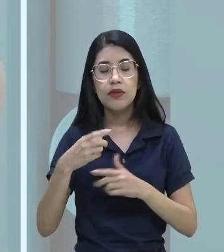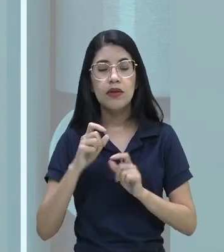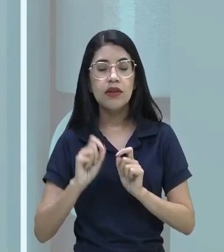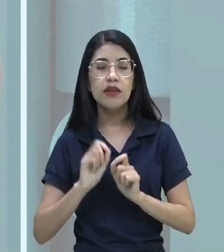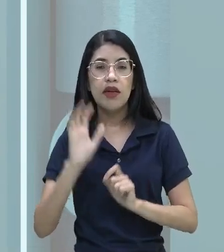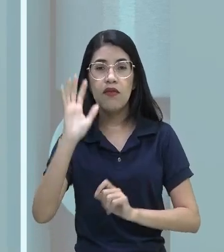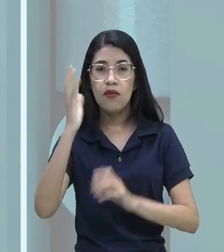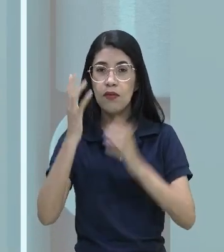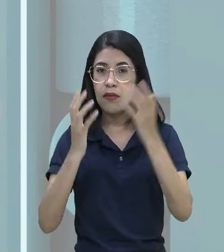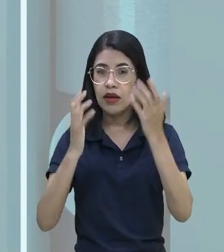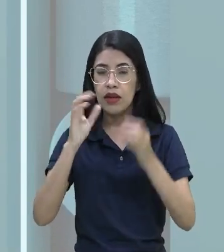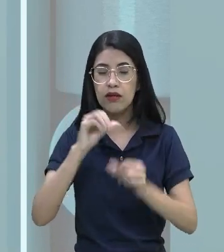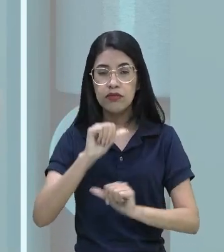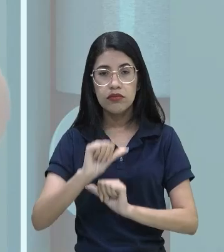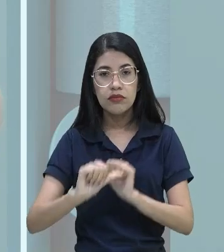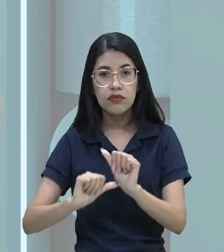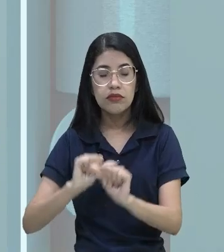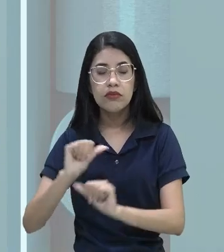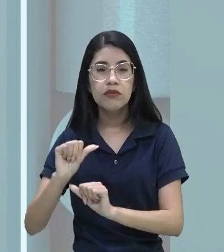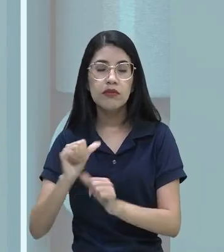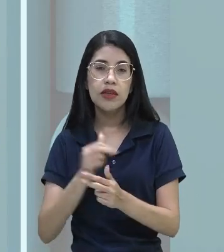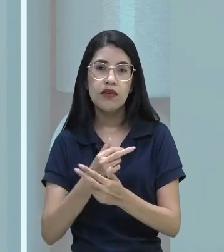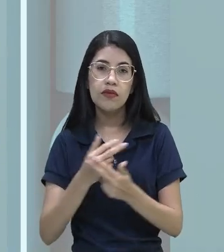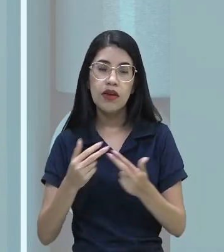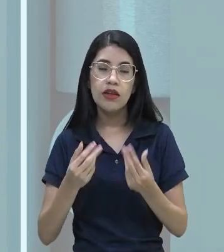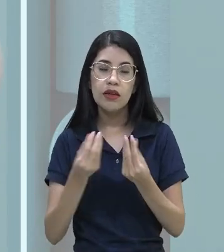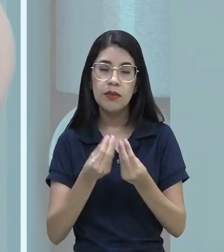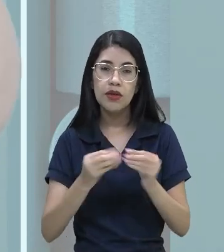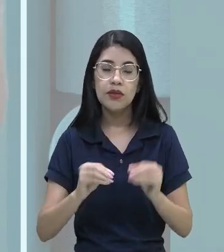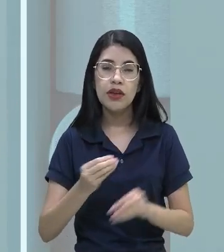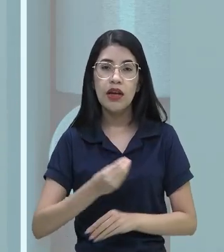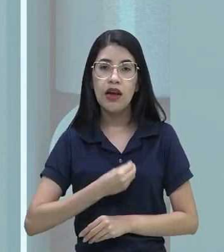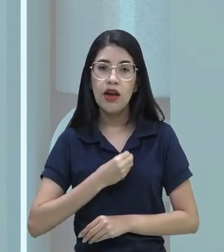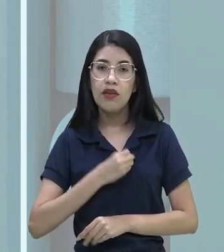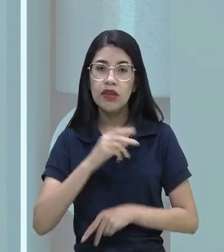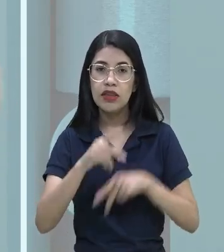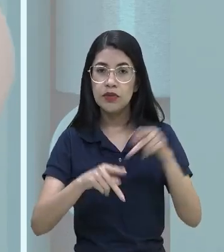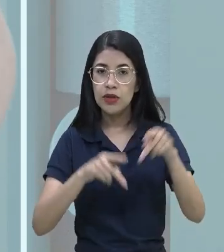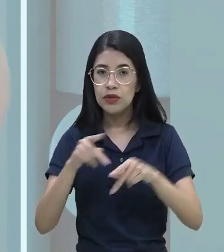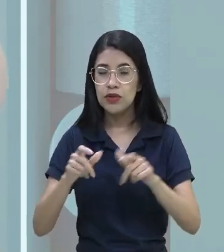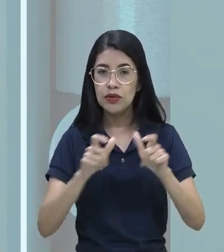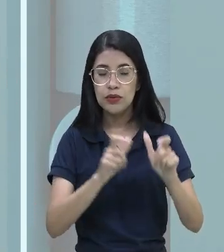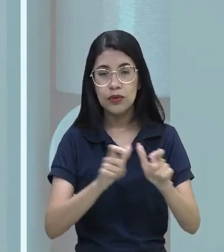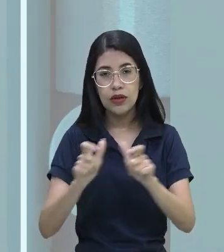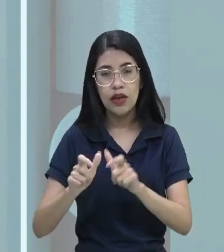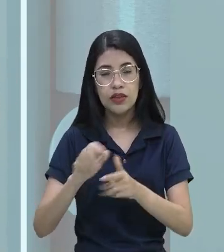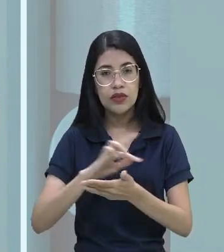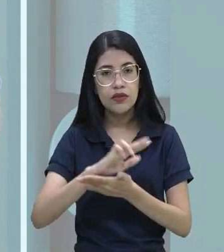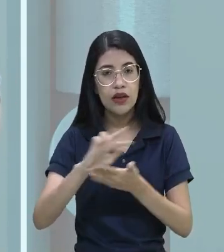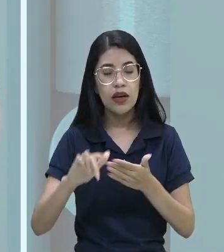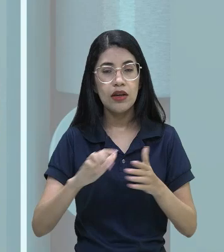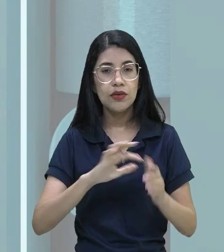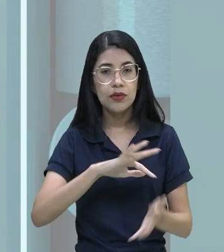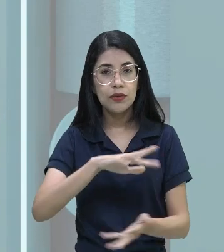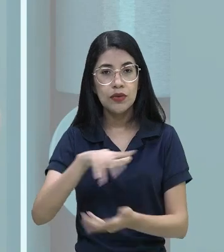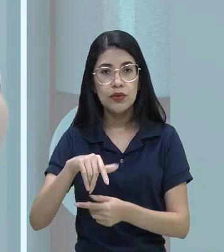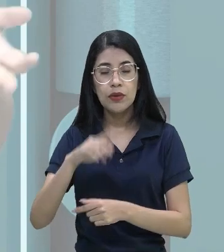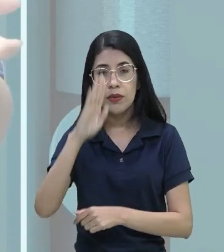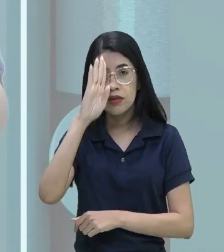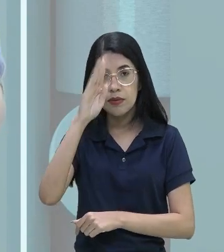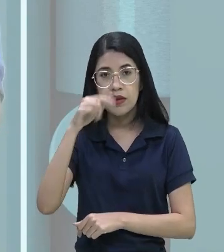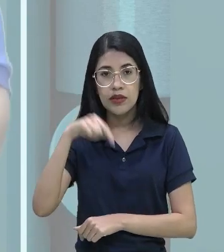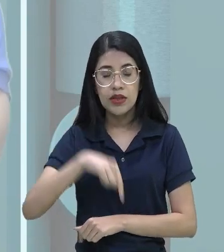fenômenos, né? Tantas situações que têm prejudicado a vida das pessoas em diferentes lugares do mundo, inclusive na Amazônia,